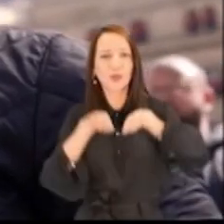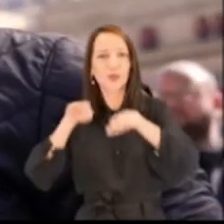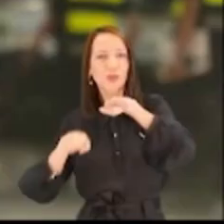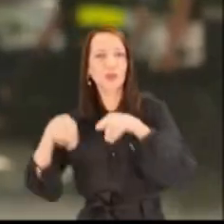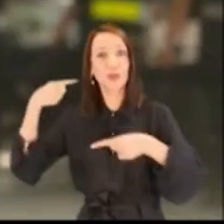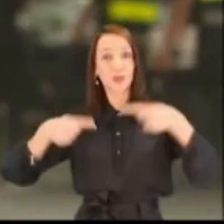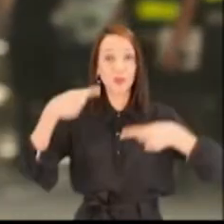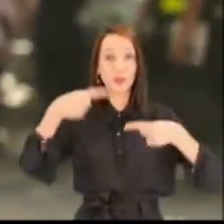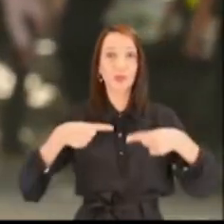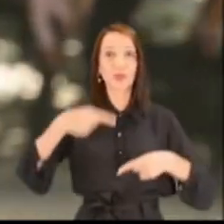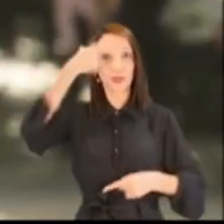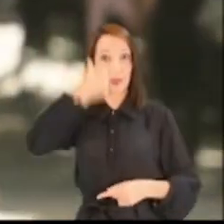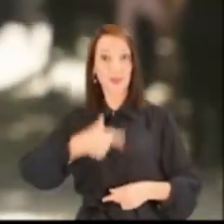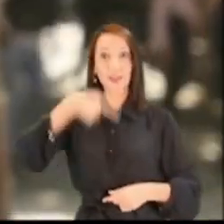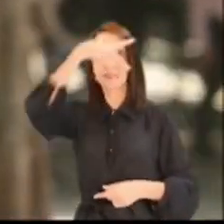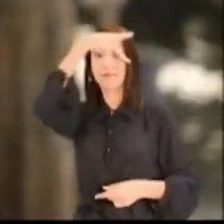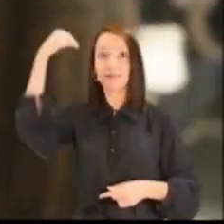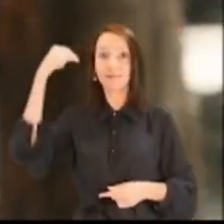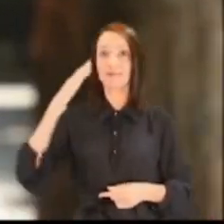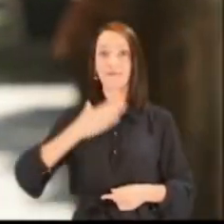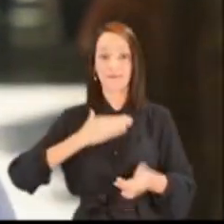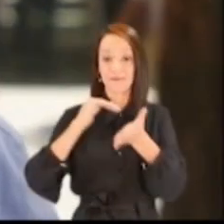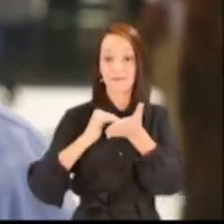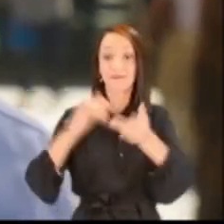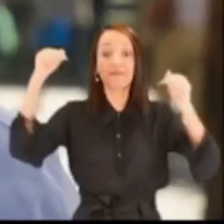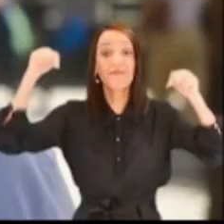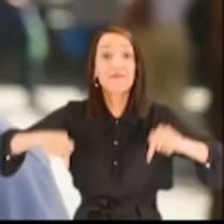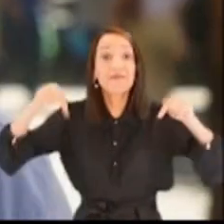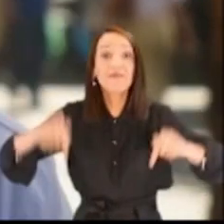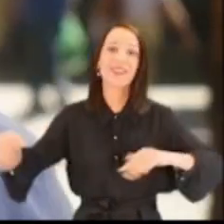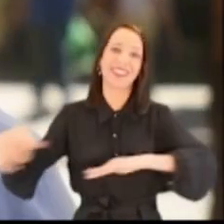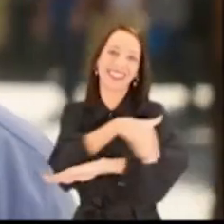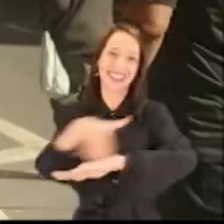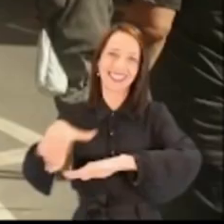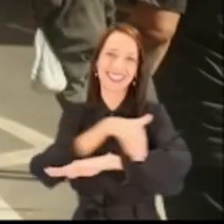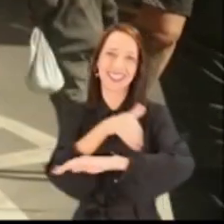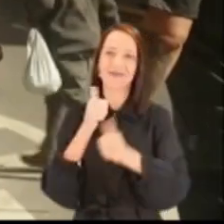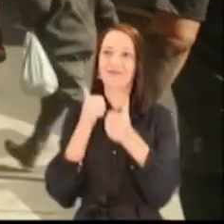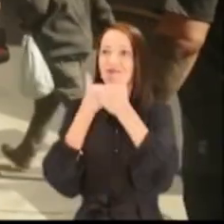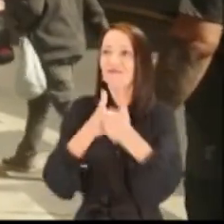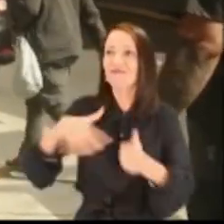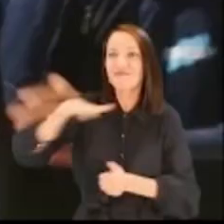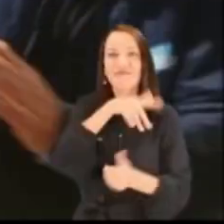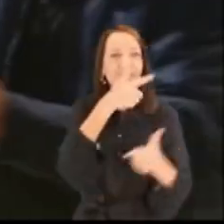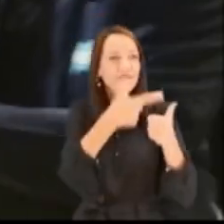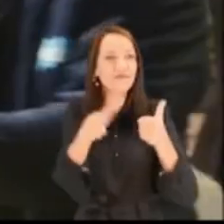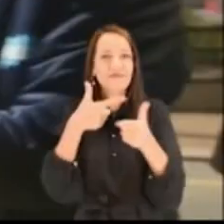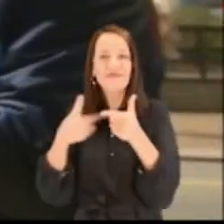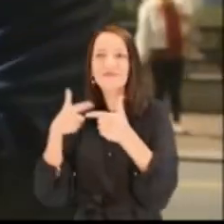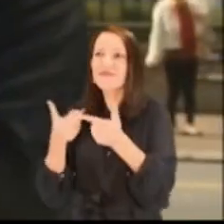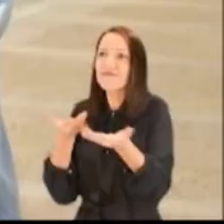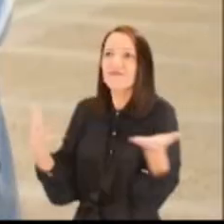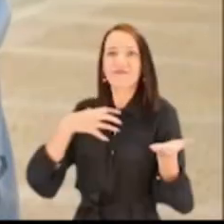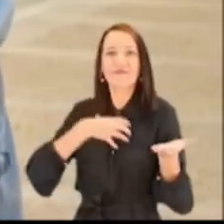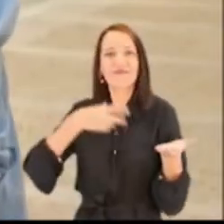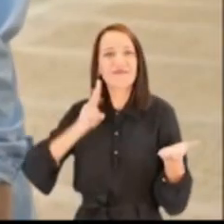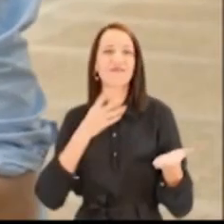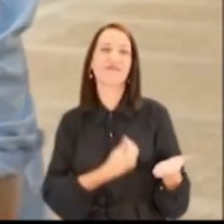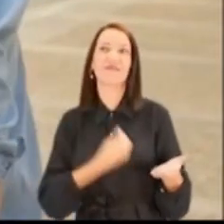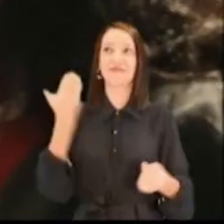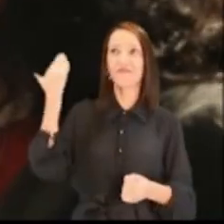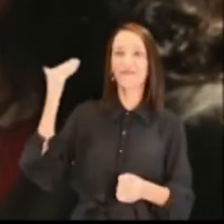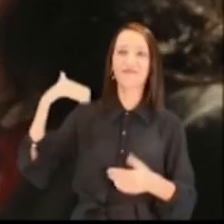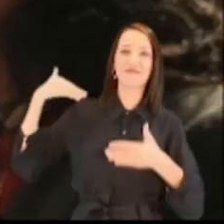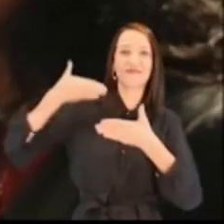desigualdades como prefeito de São Paulo meu gabinete vai ser aqui na rua perto dos problemas é assim que eu